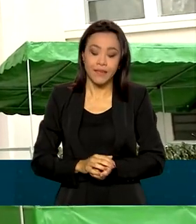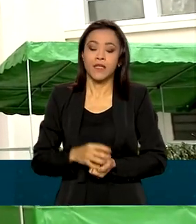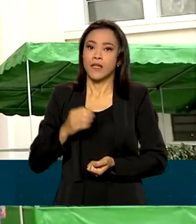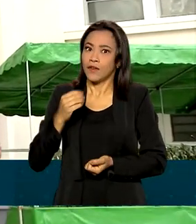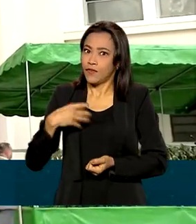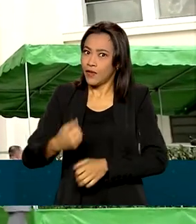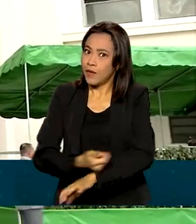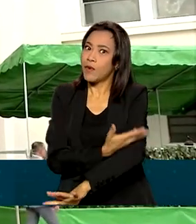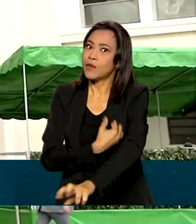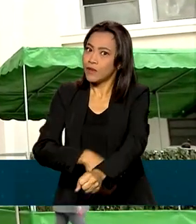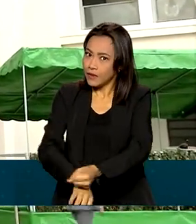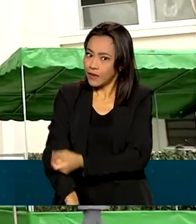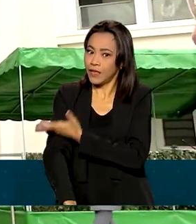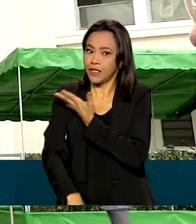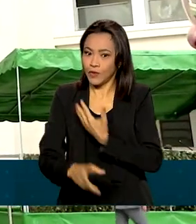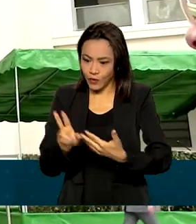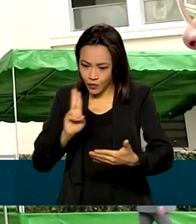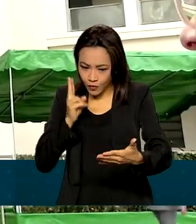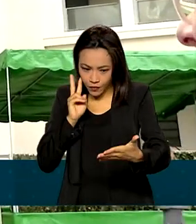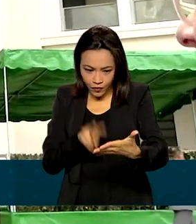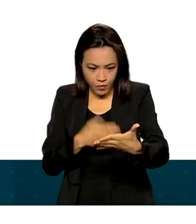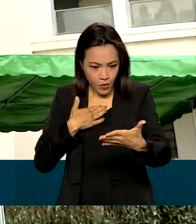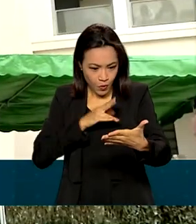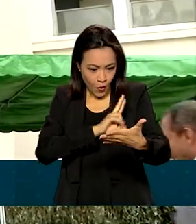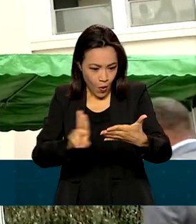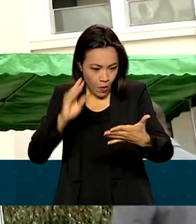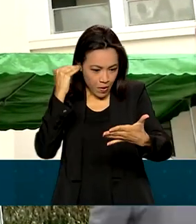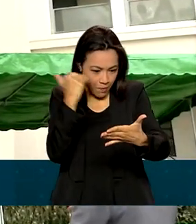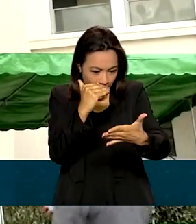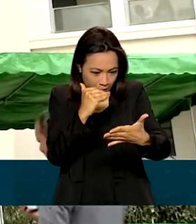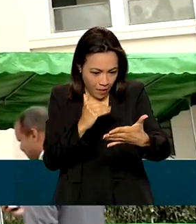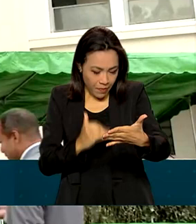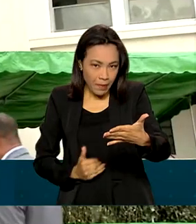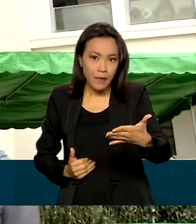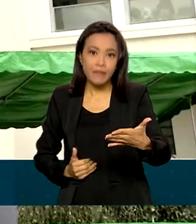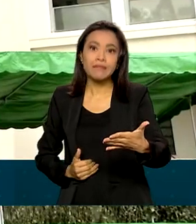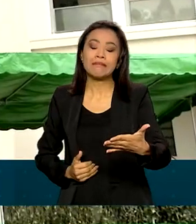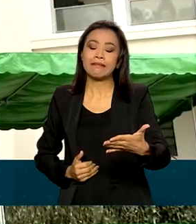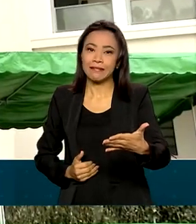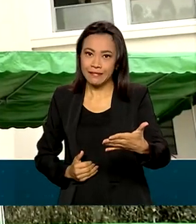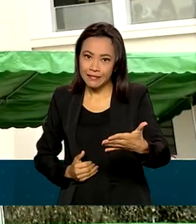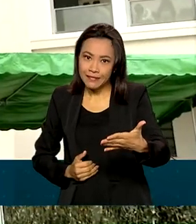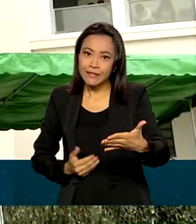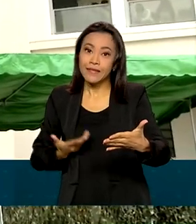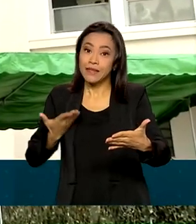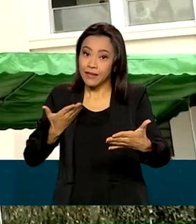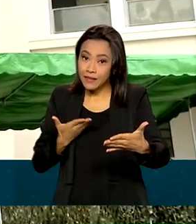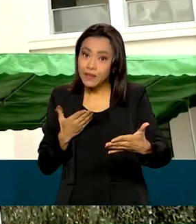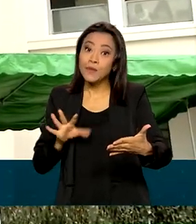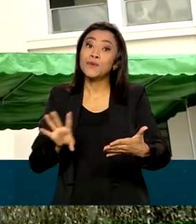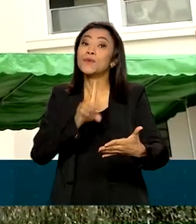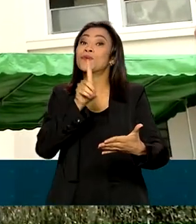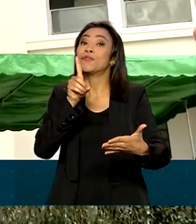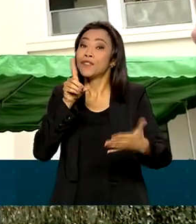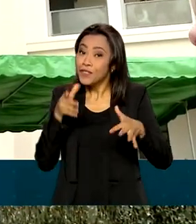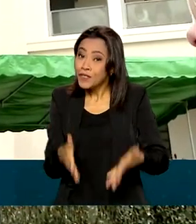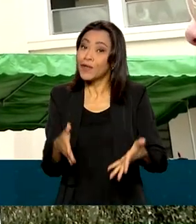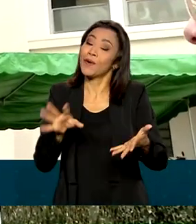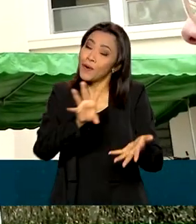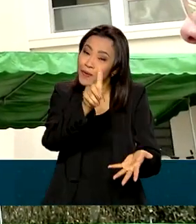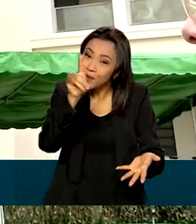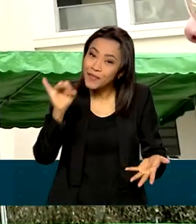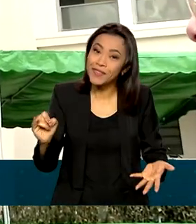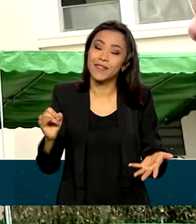foi bem emocionante quando vi meu nome aparecer lá. Acabou que um dia chegou o